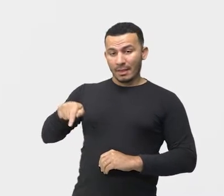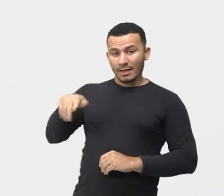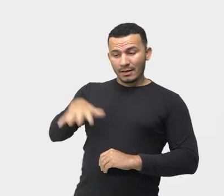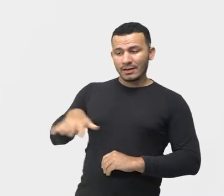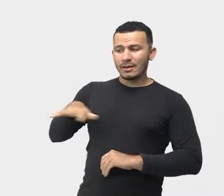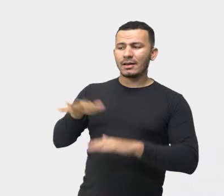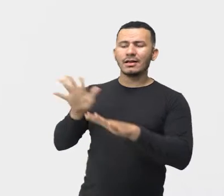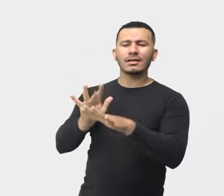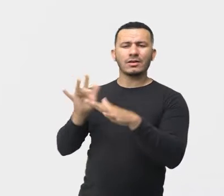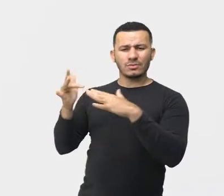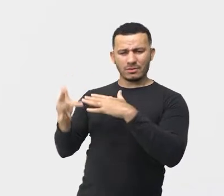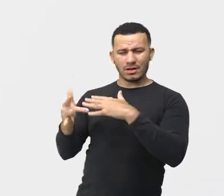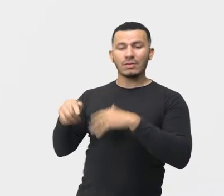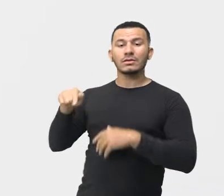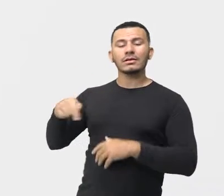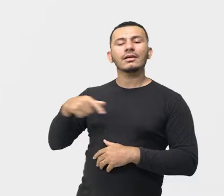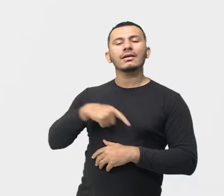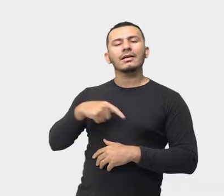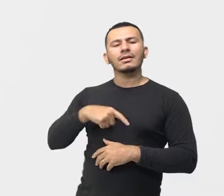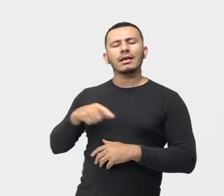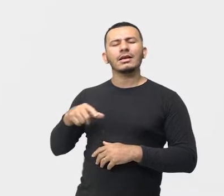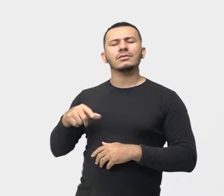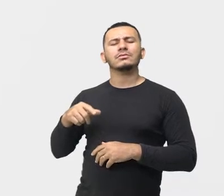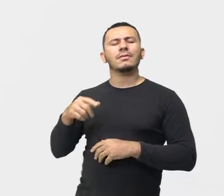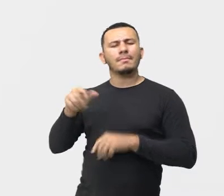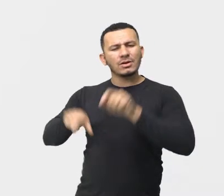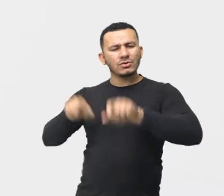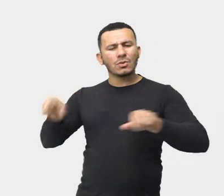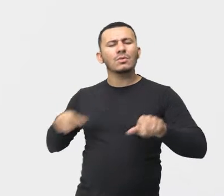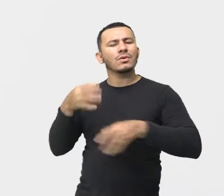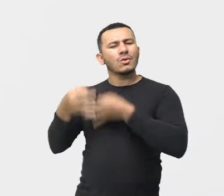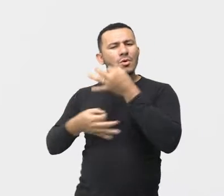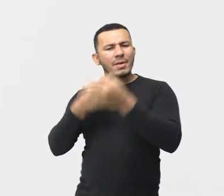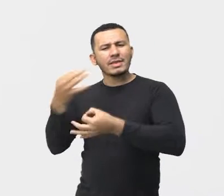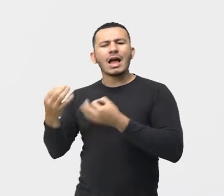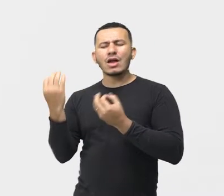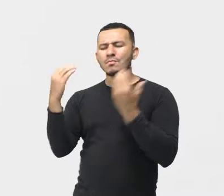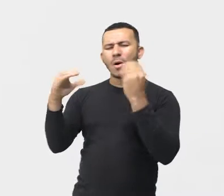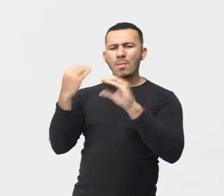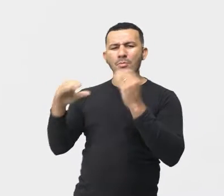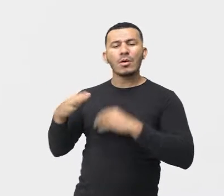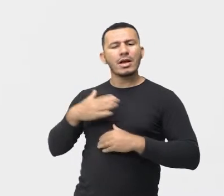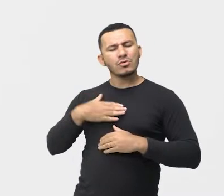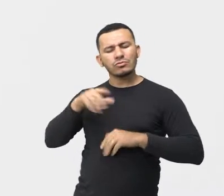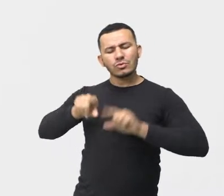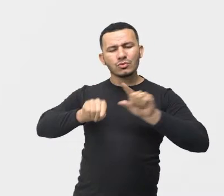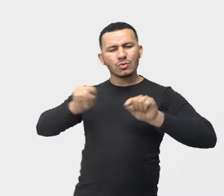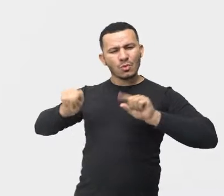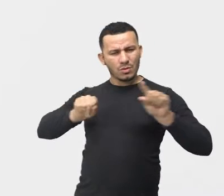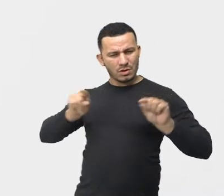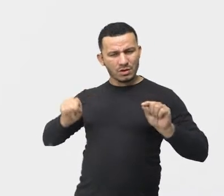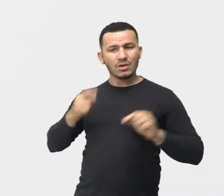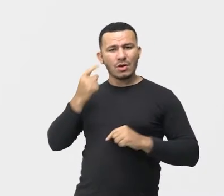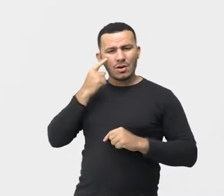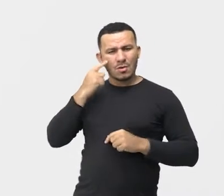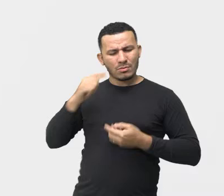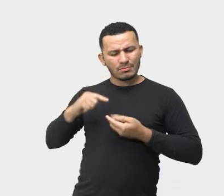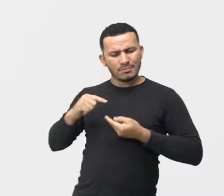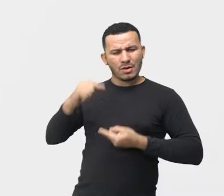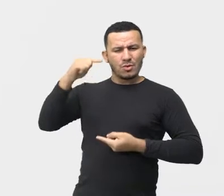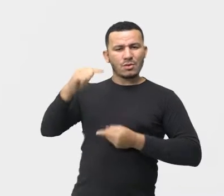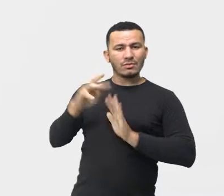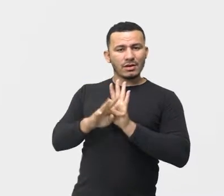social, tivemos ali também alguns comentários, mas a gente filtrou esse outro comentário aí que é um